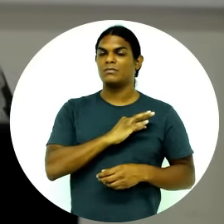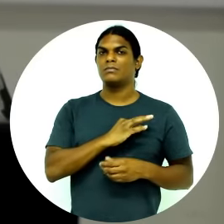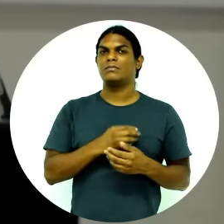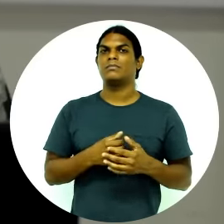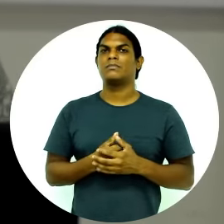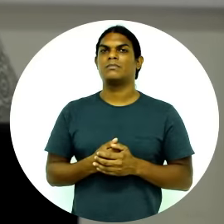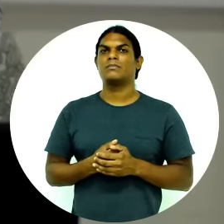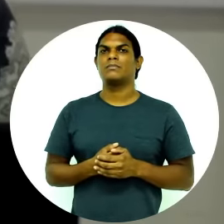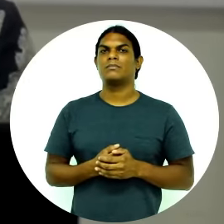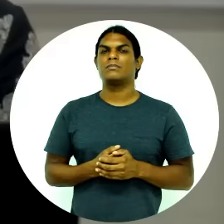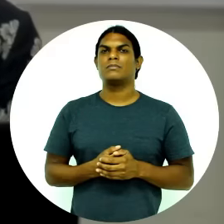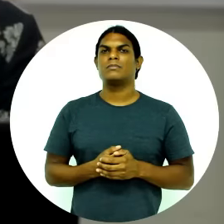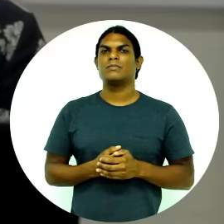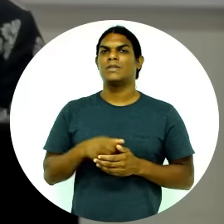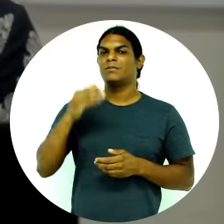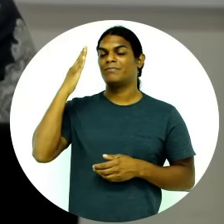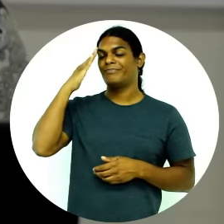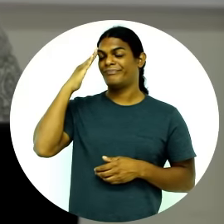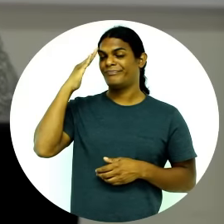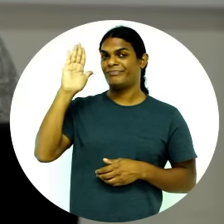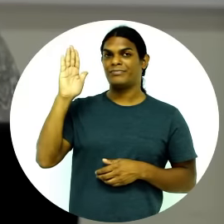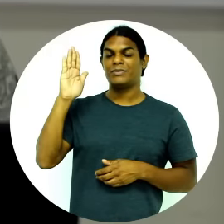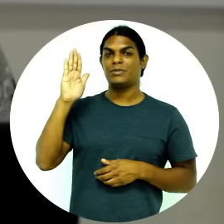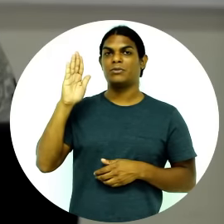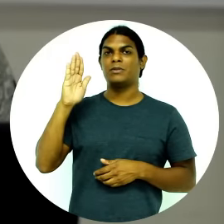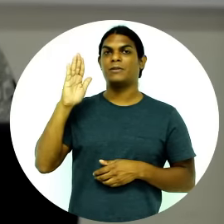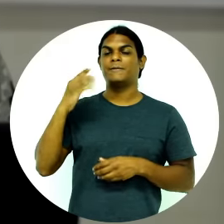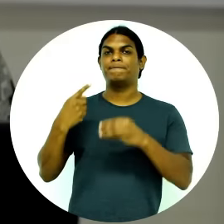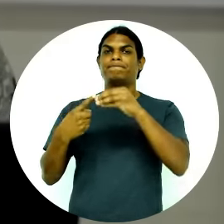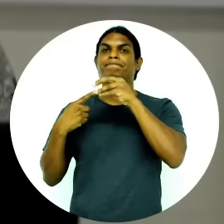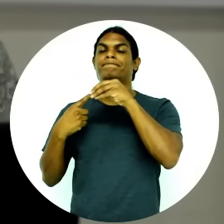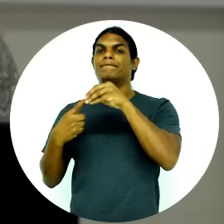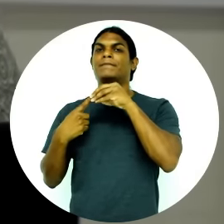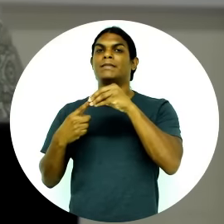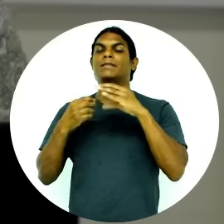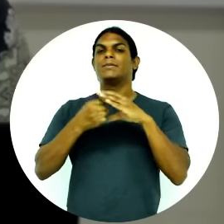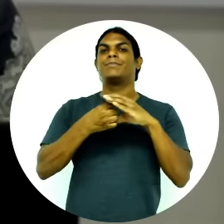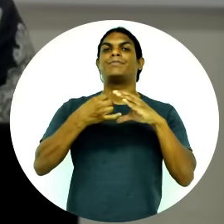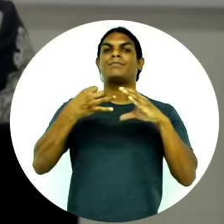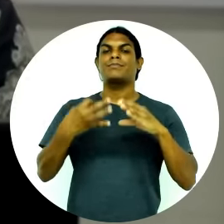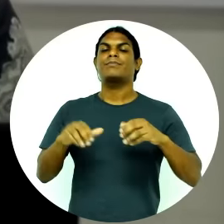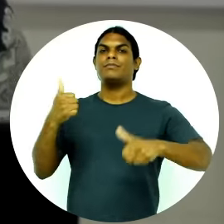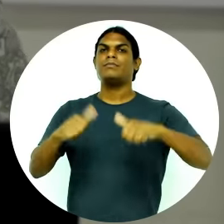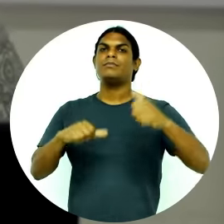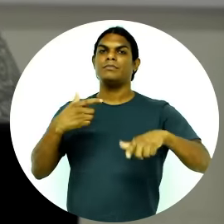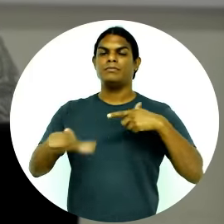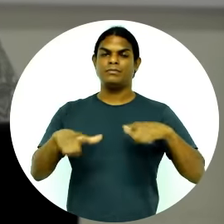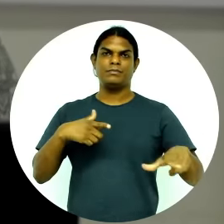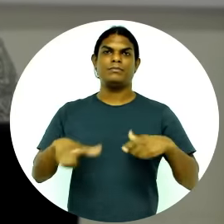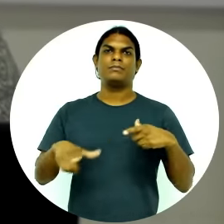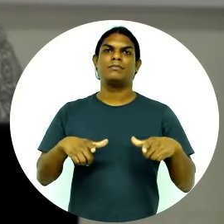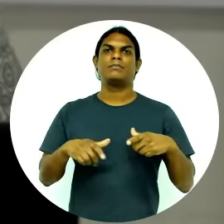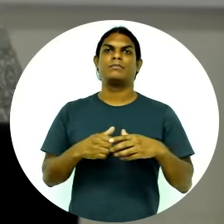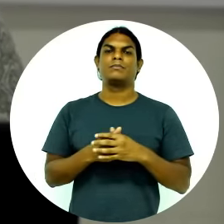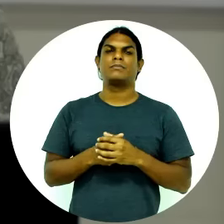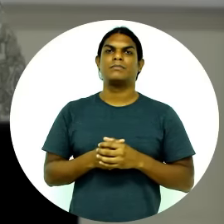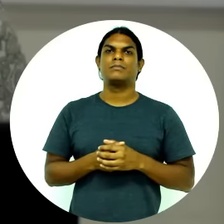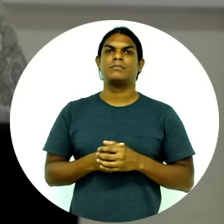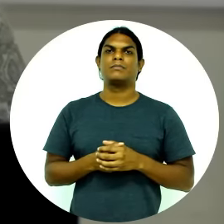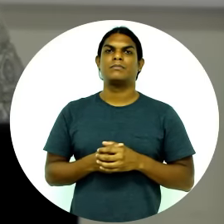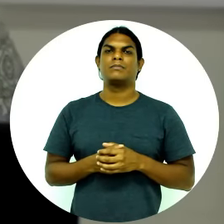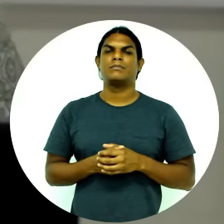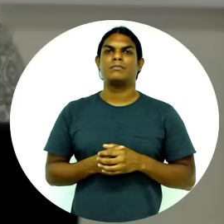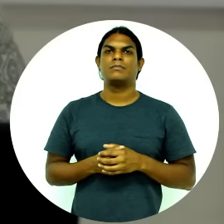para o aproveitamento dos recursos humanos na empresa. Se o avaliador pensa dessa forma, ele não se